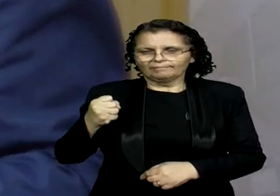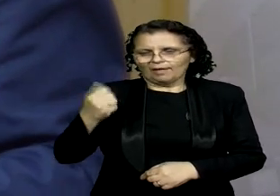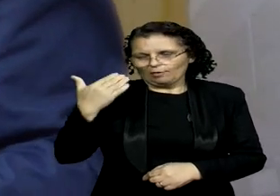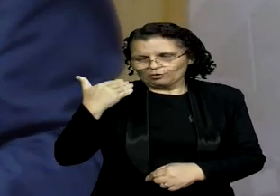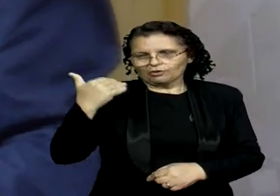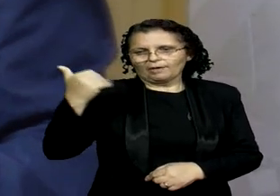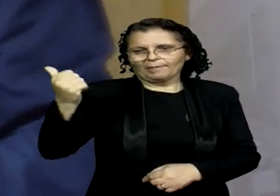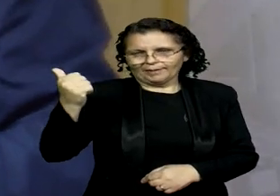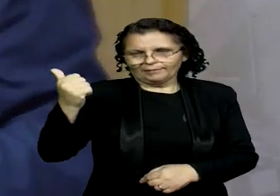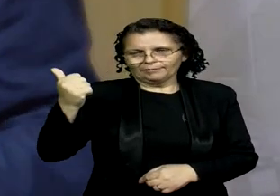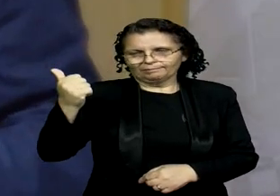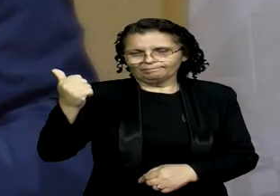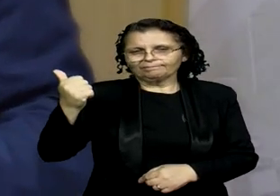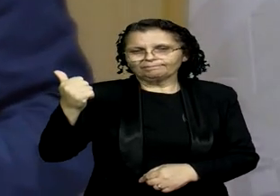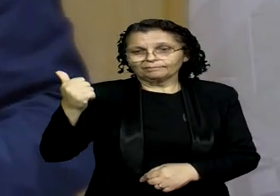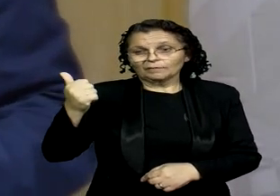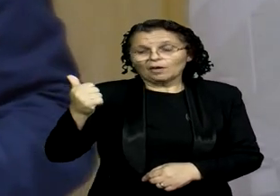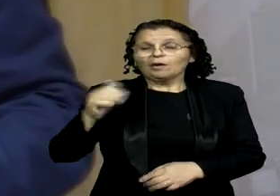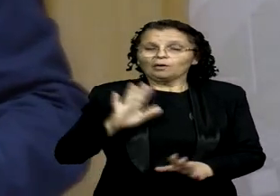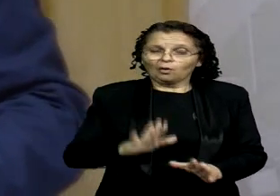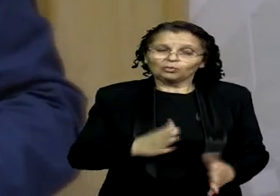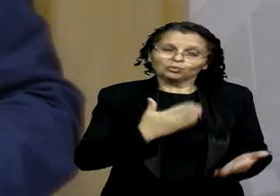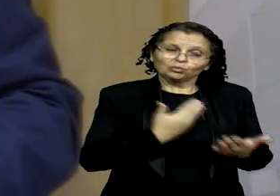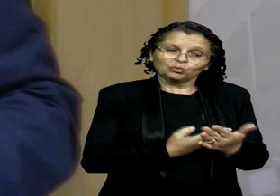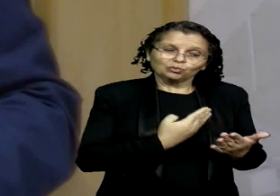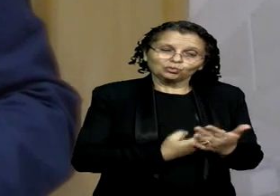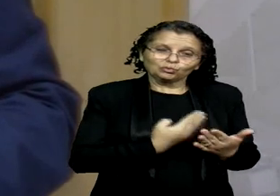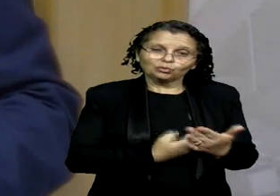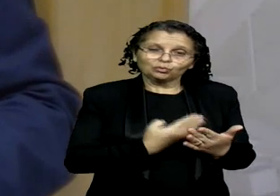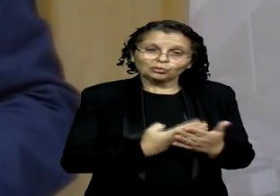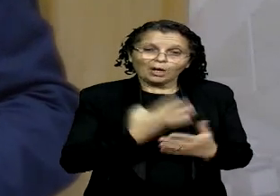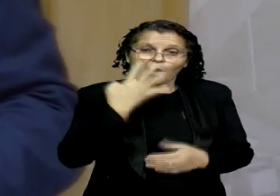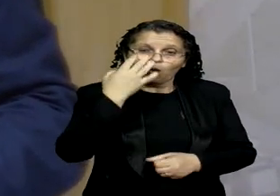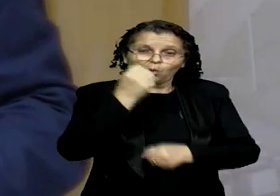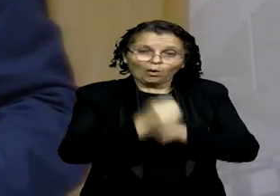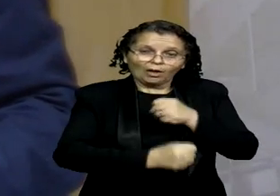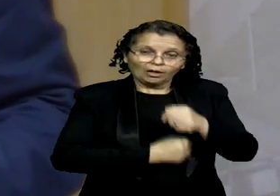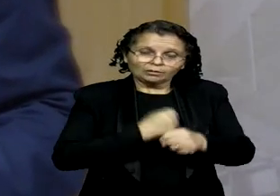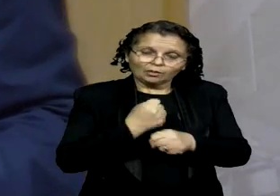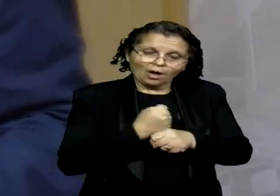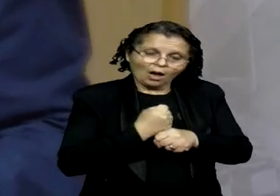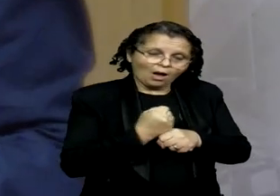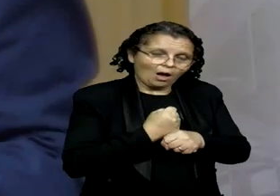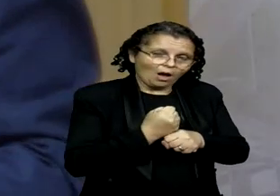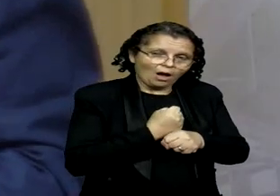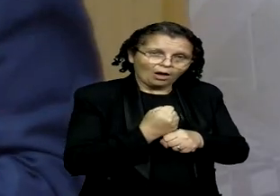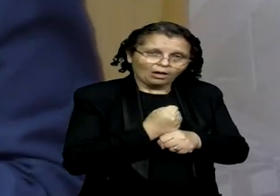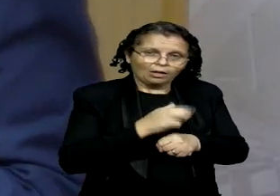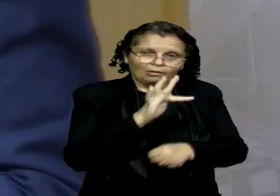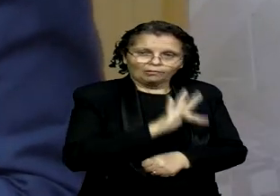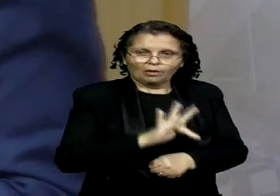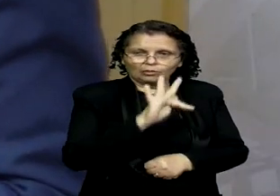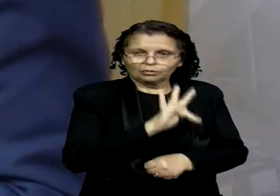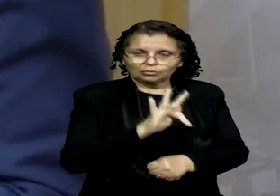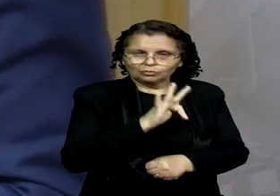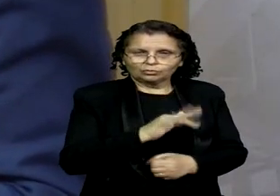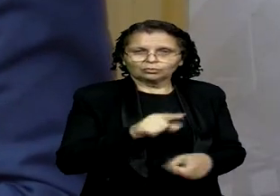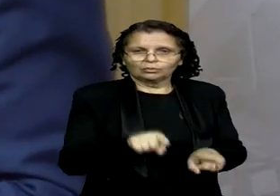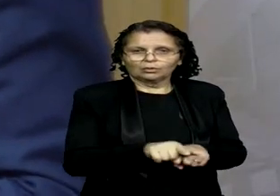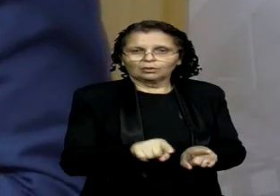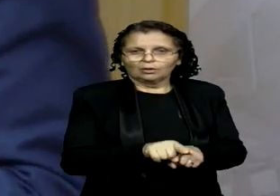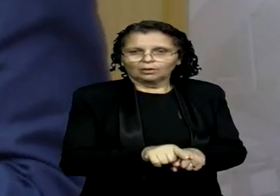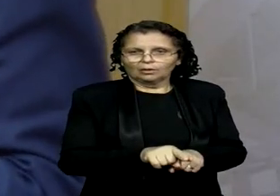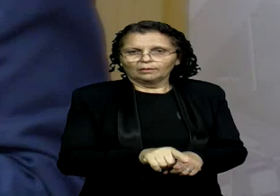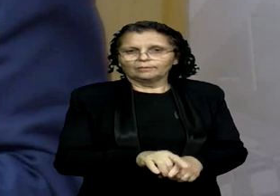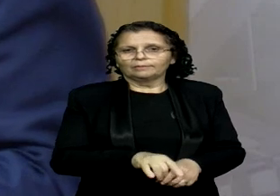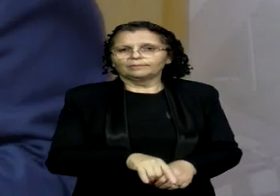Alguns estudam, a maioria. Eu estudei 4 anos na escola Cícero Canuto de Lima, na rua Conselheiro Cotegipe, lá onde a